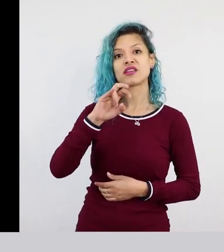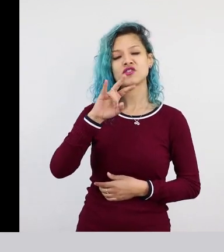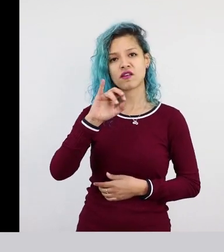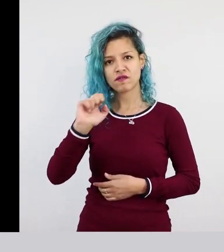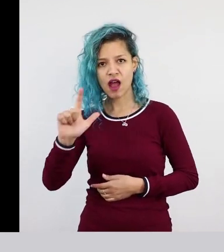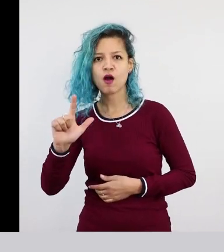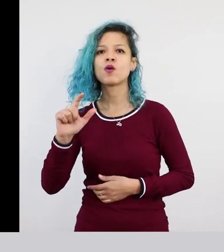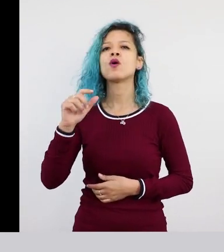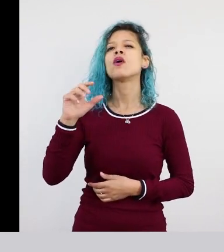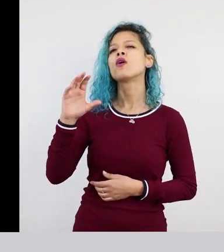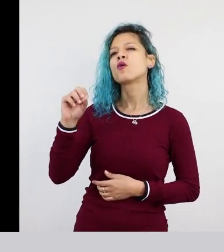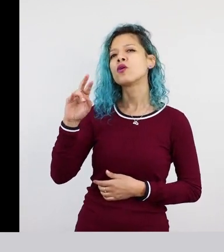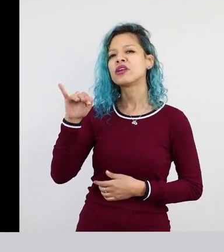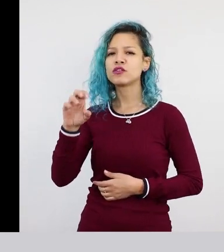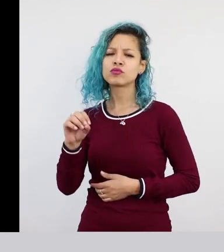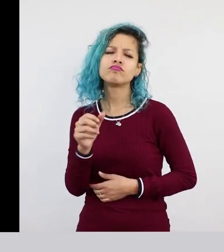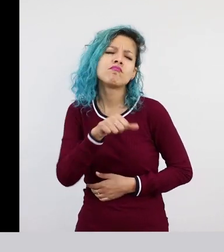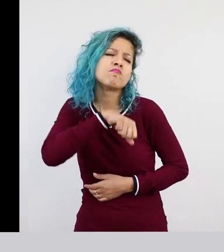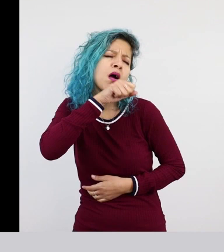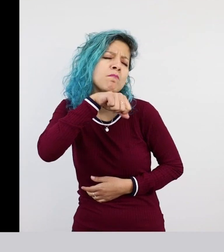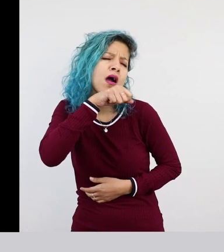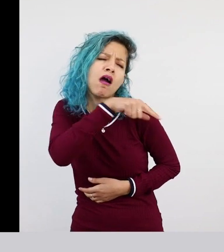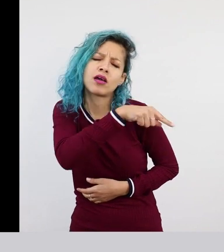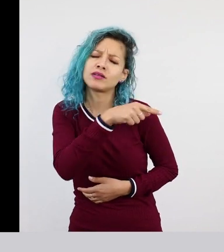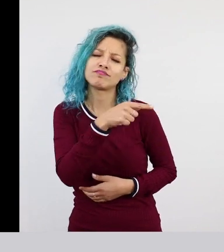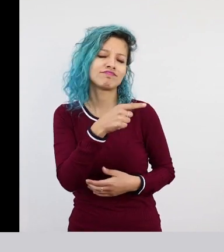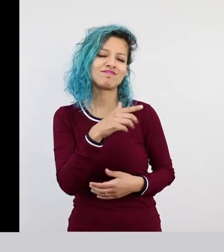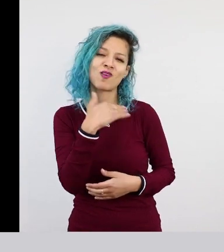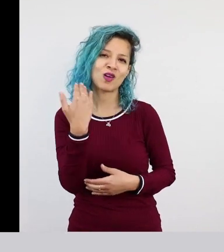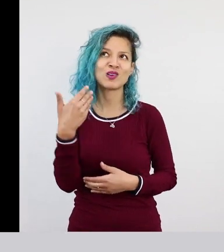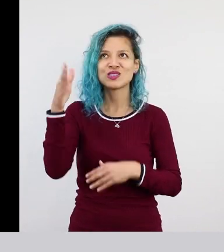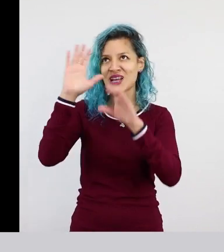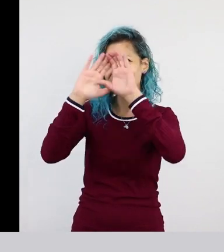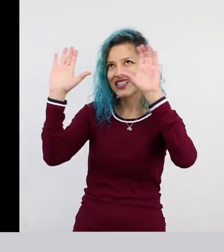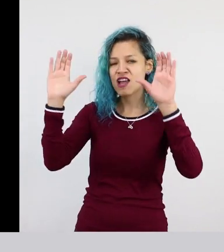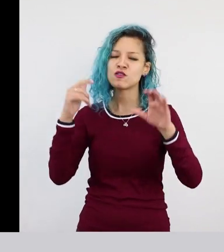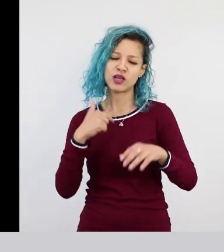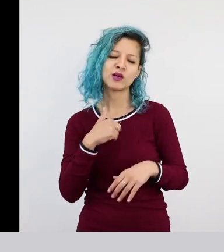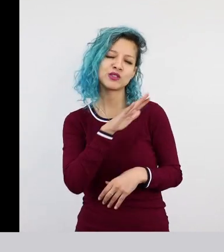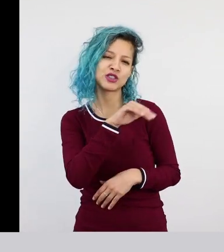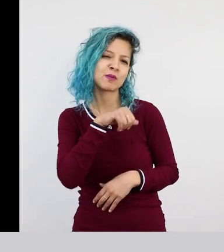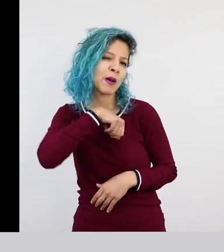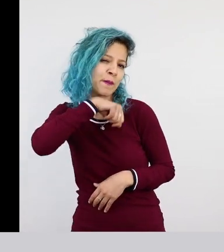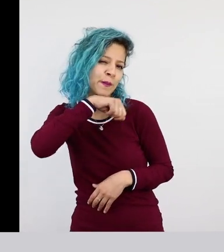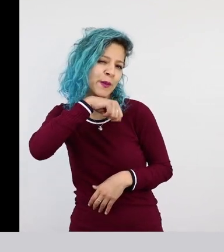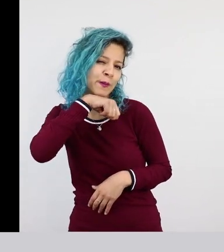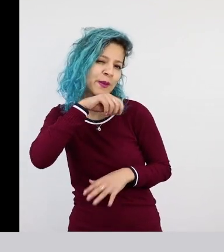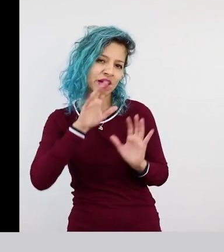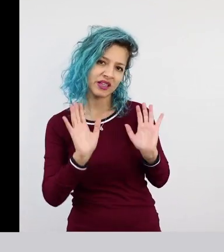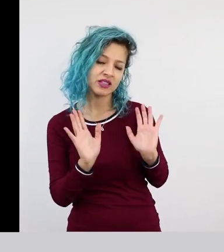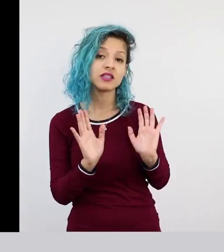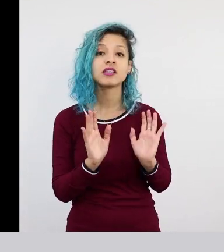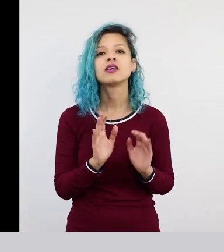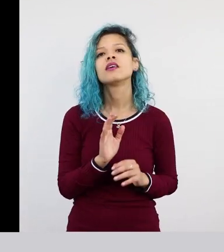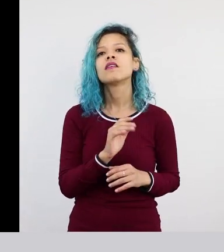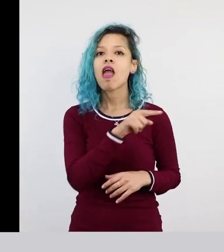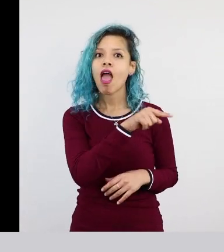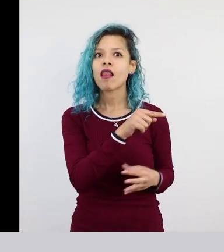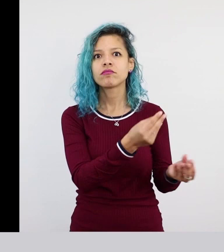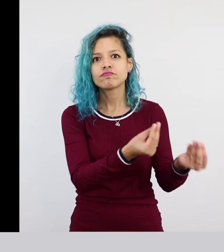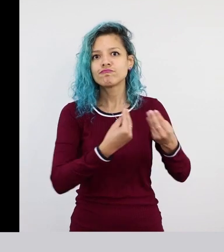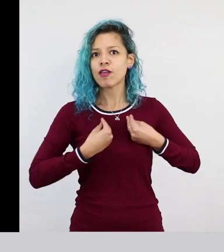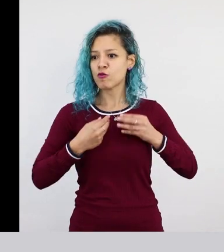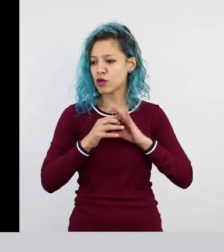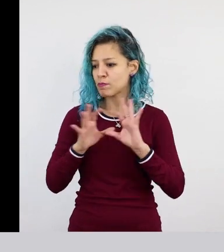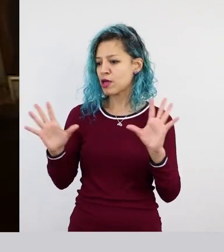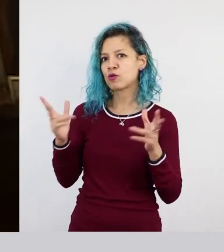Minha mãezinha querida, que já não está mais aqui, está no céu, porque eu chamava ela de mãe, e foi quem trouxe tudo isso